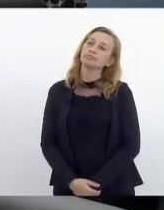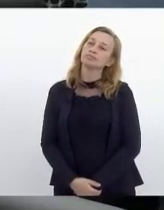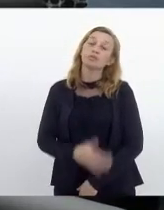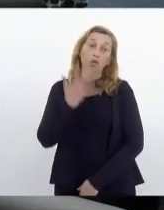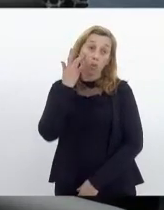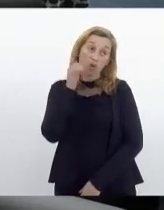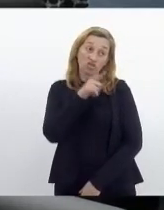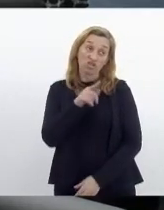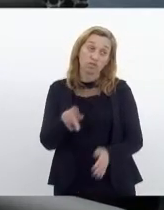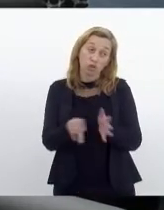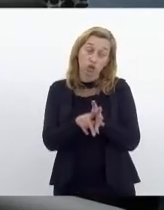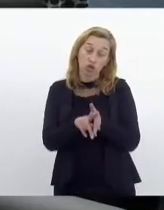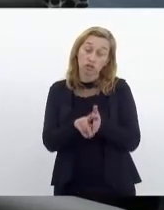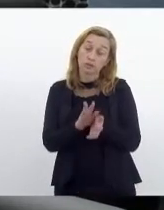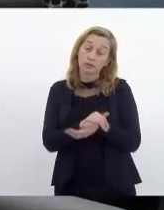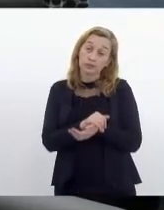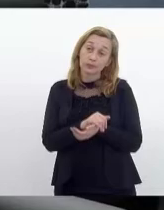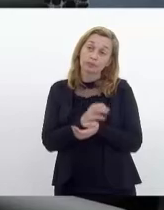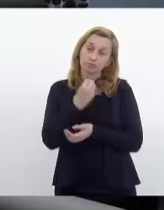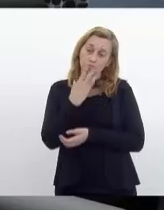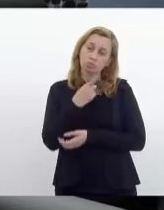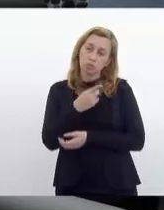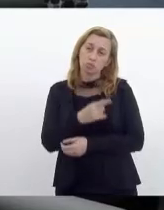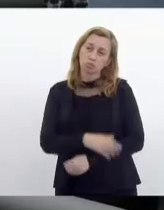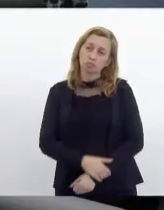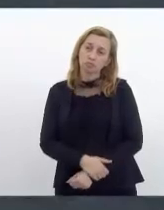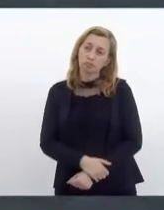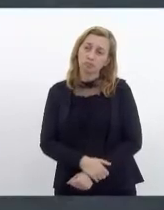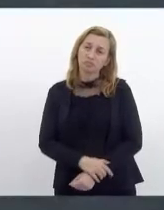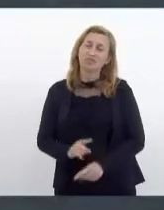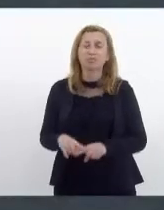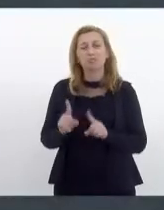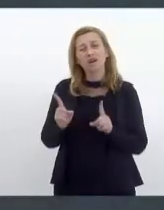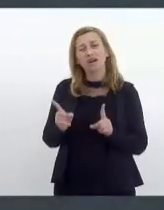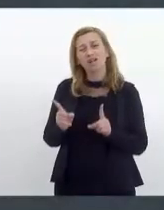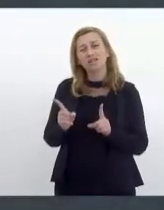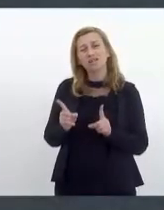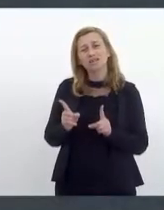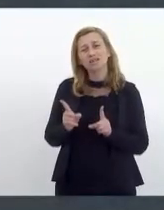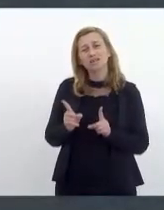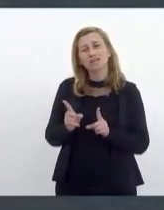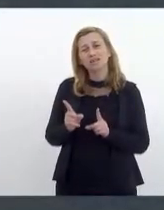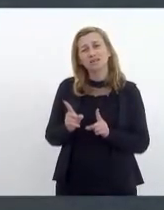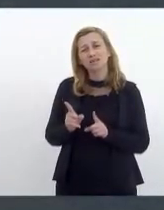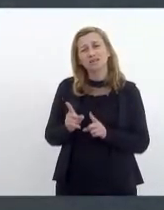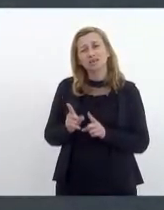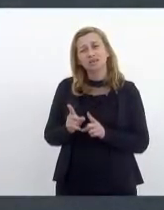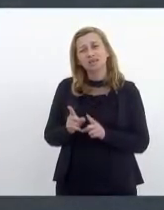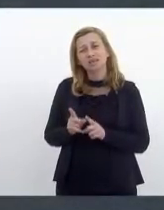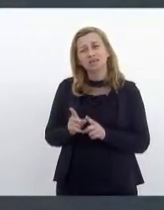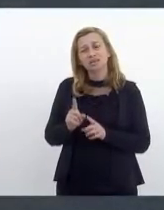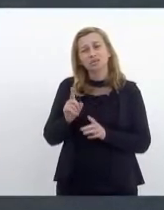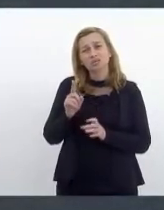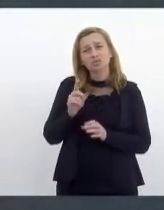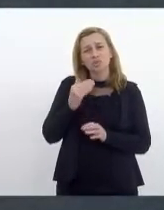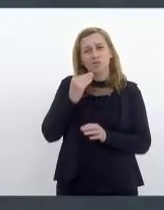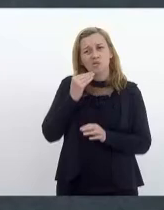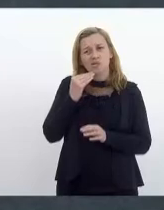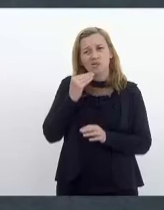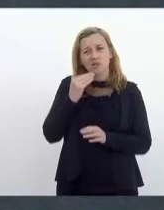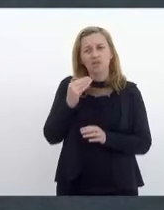que esse projeto tem bom mérito, mas tem uma contradição básica, que está na